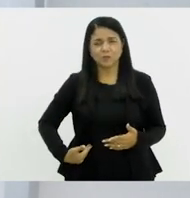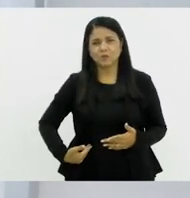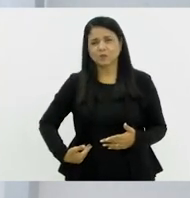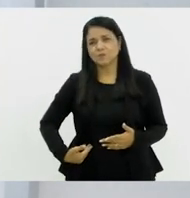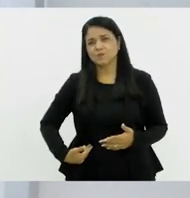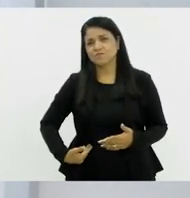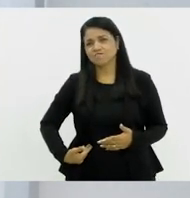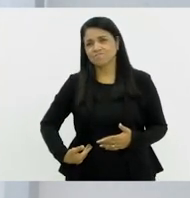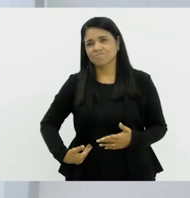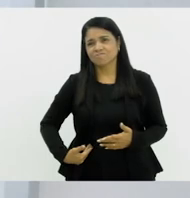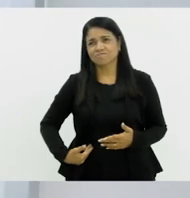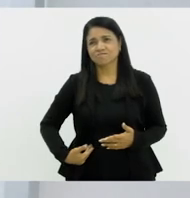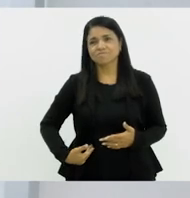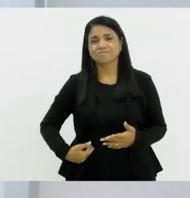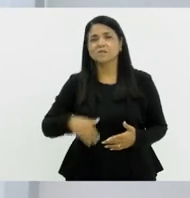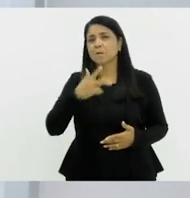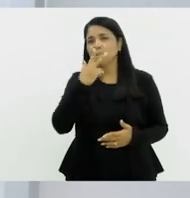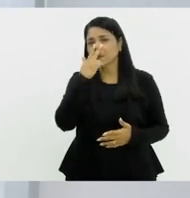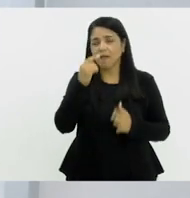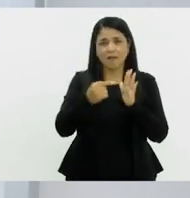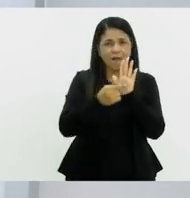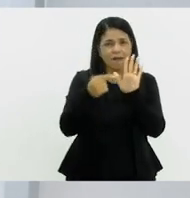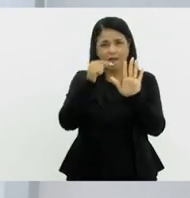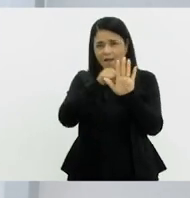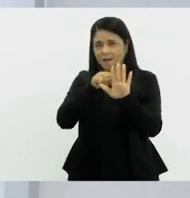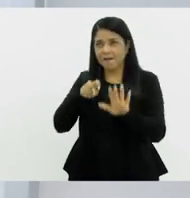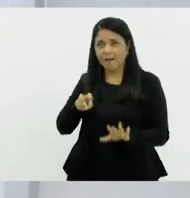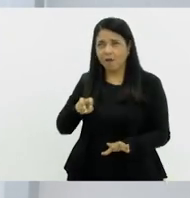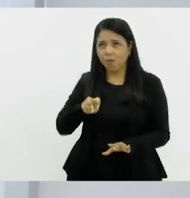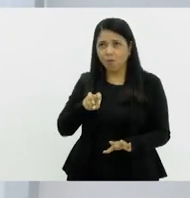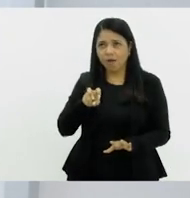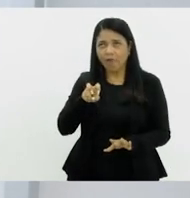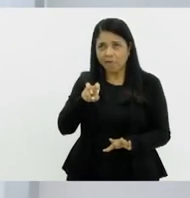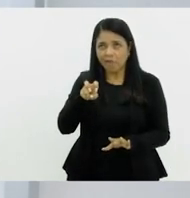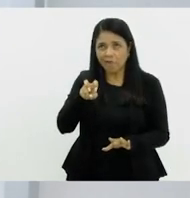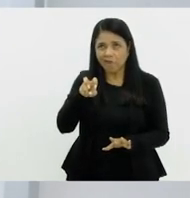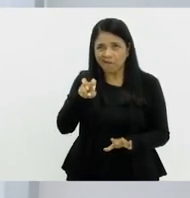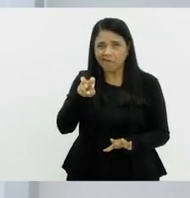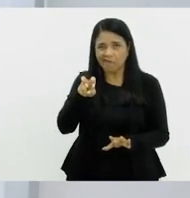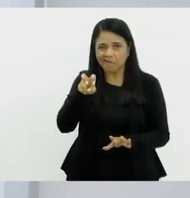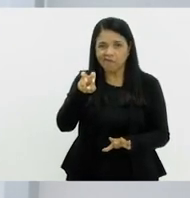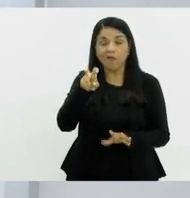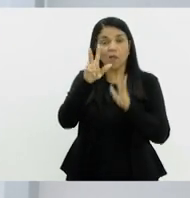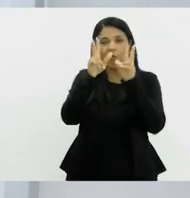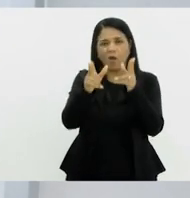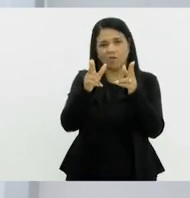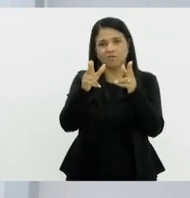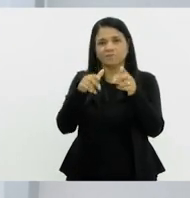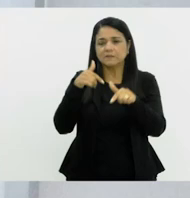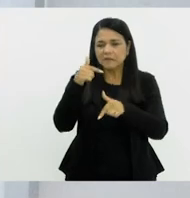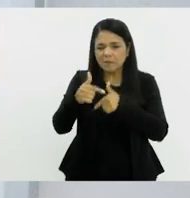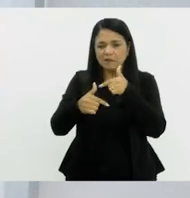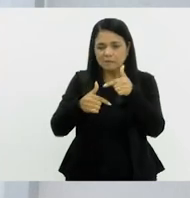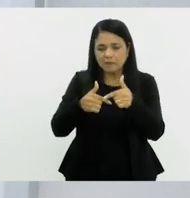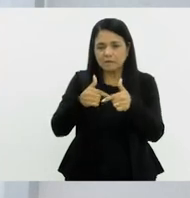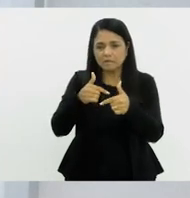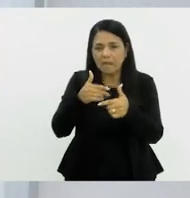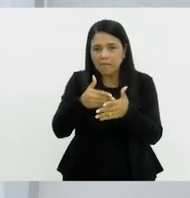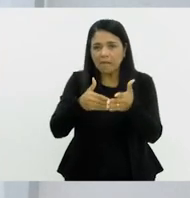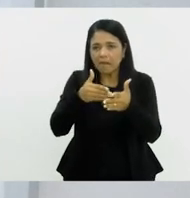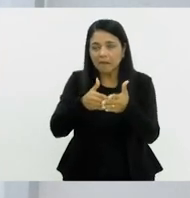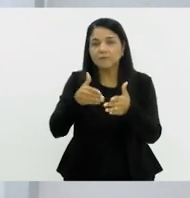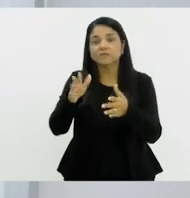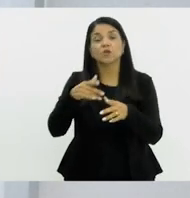os governos estão num carro subindo uma ladeira, começam a engasgar. Eu estou passando pelo mesmo problema na área municipal. Nós temos uma lei